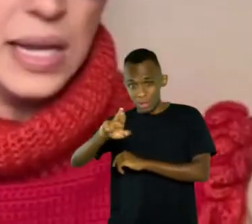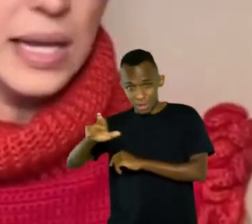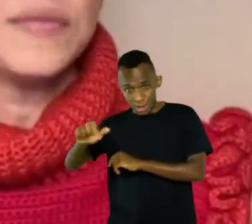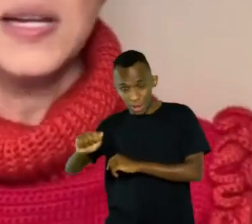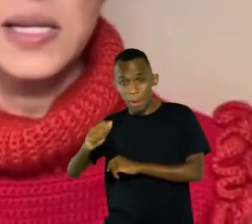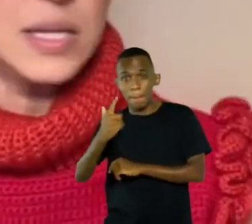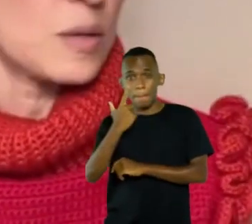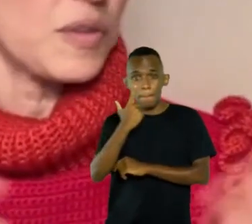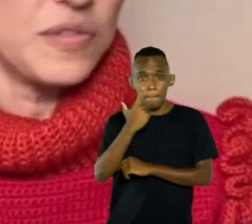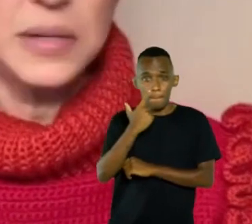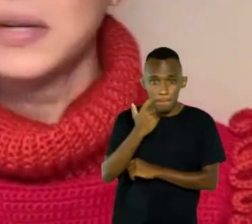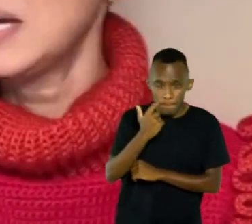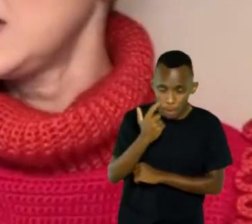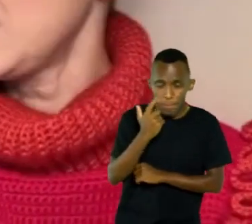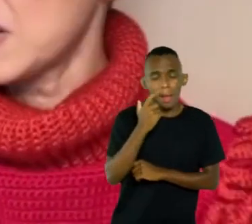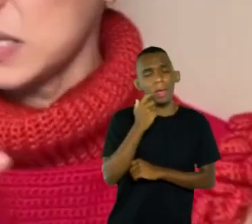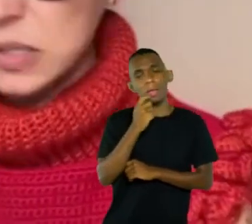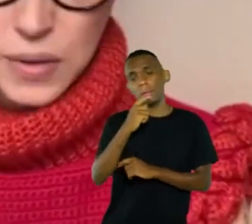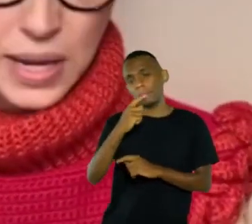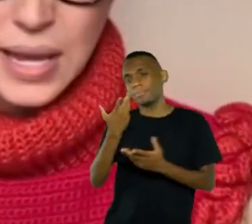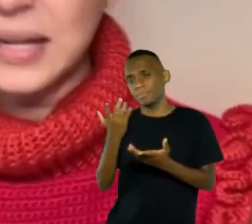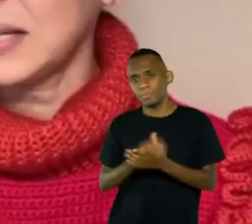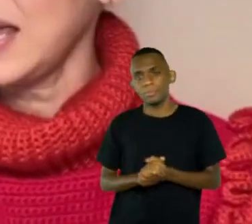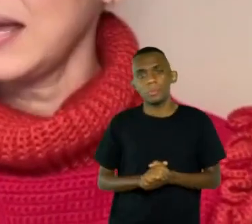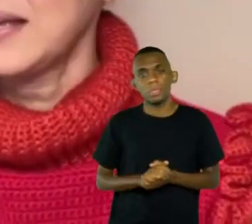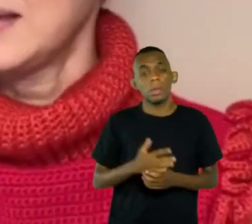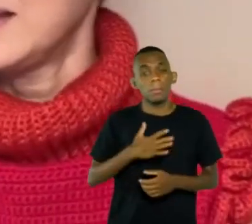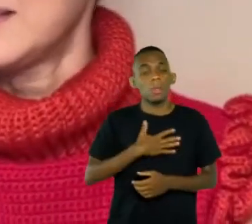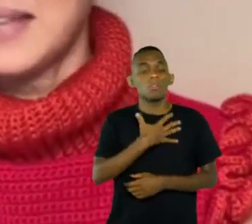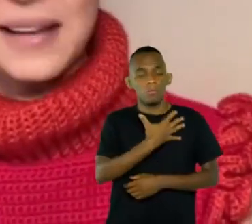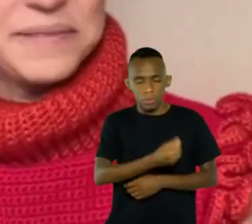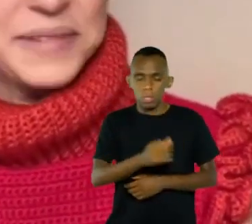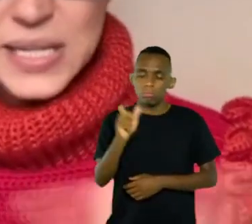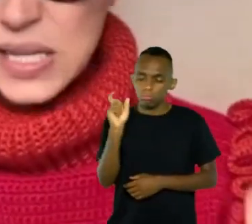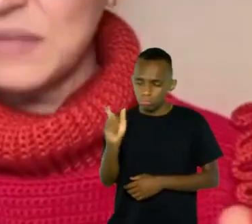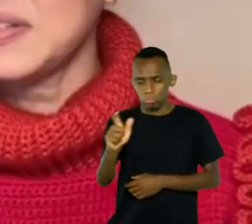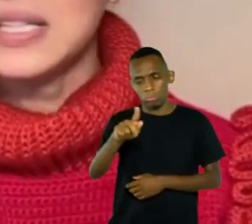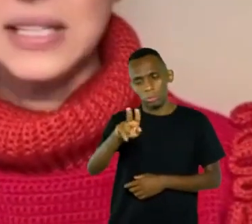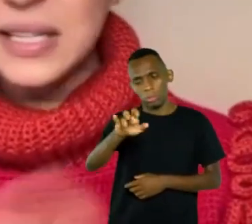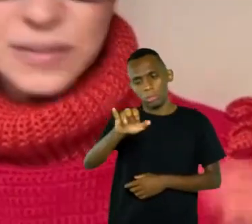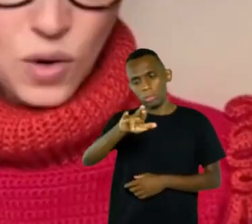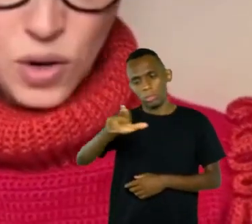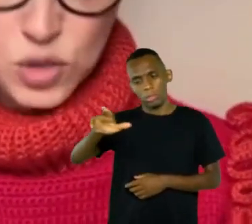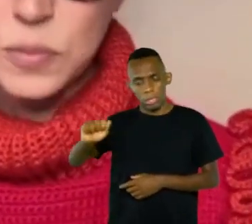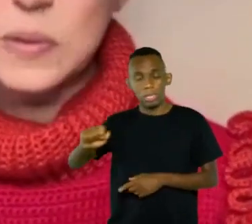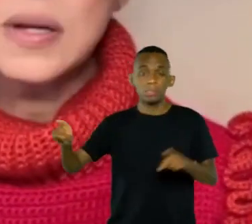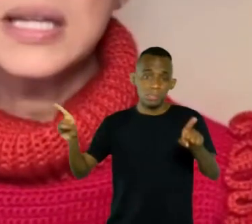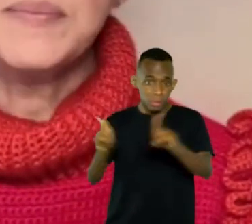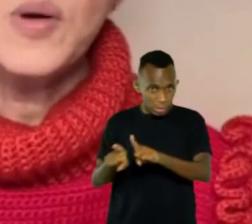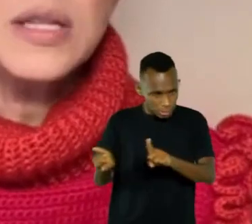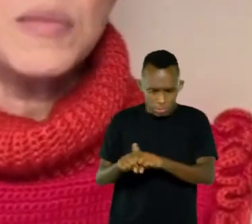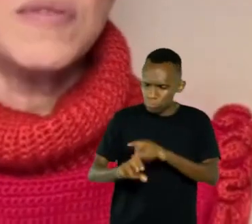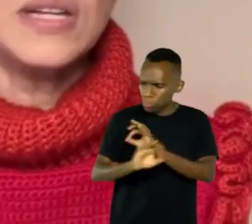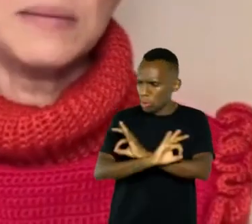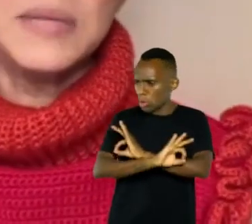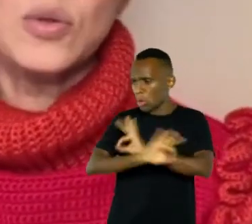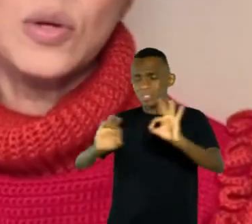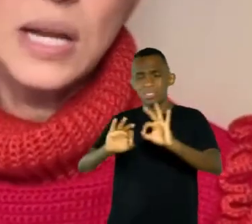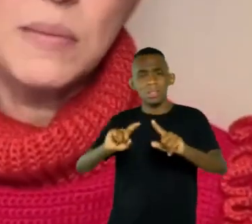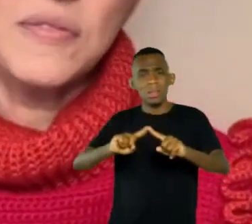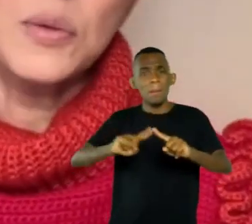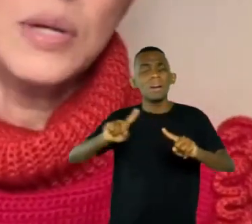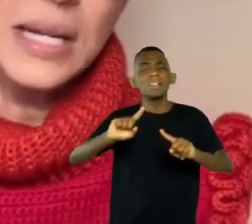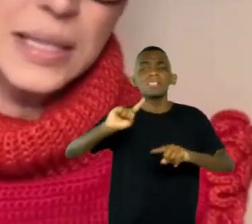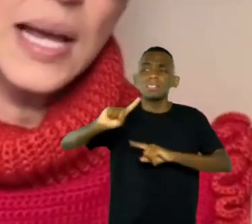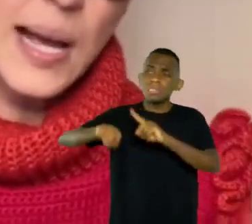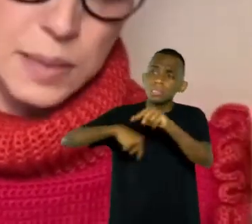escola, Cris Guerra, Francisco, meu filho, é Francisco Guerra, né? Tá feliz da vida e ótimo. Só que depois que eu me